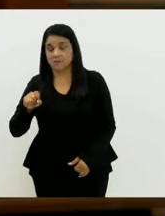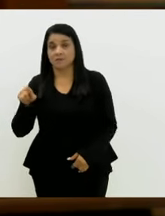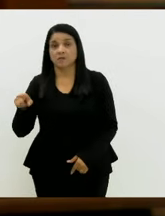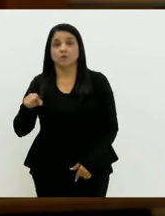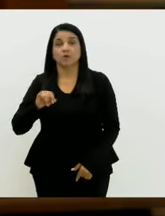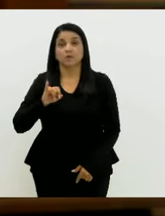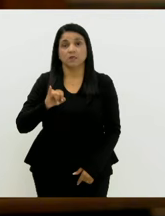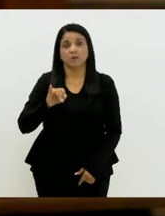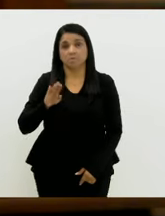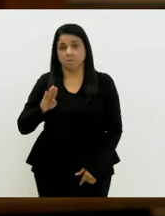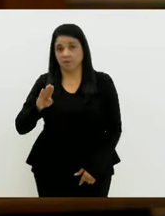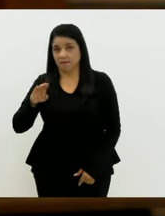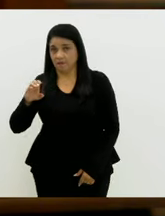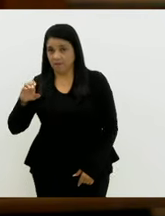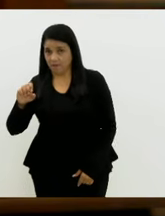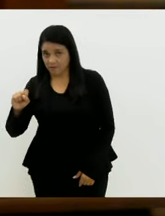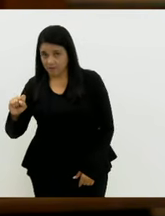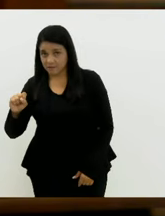é em